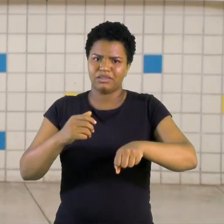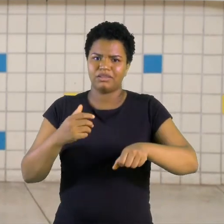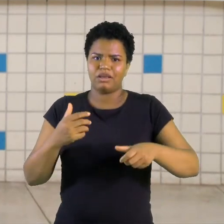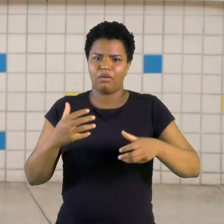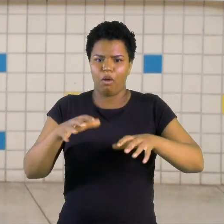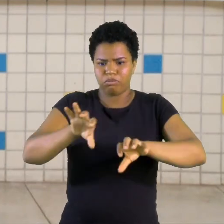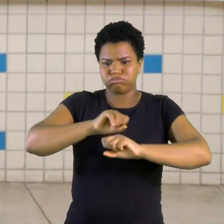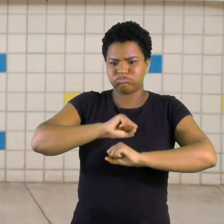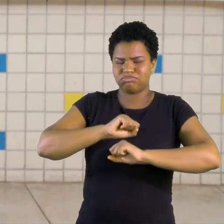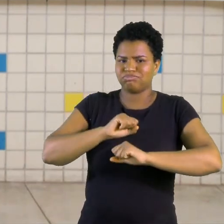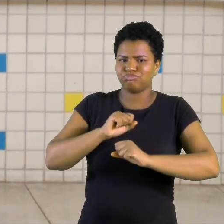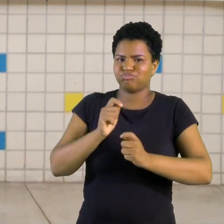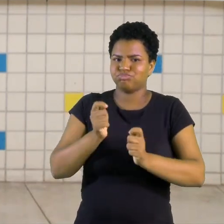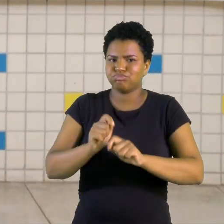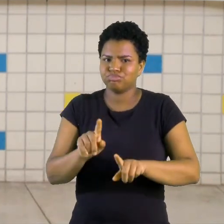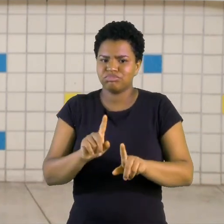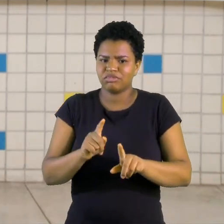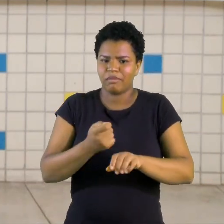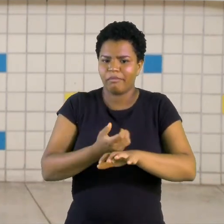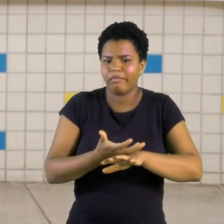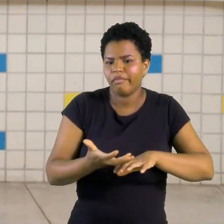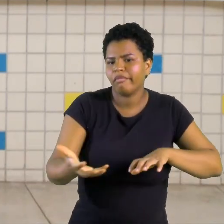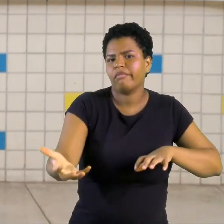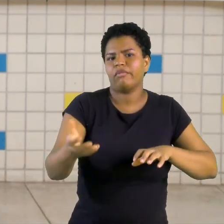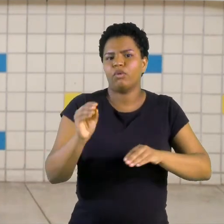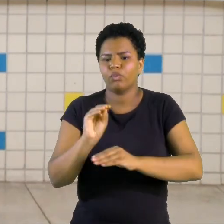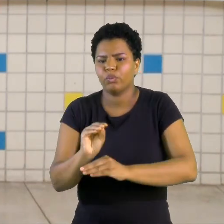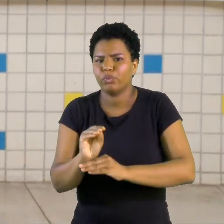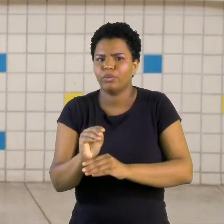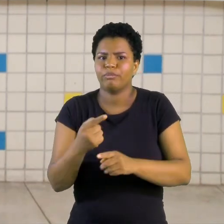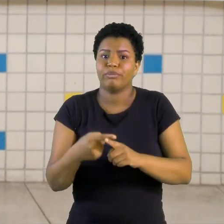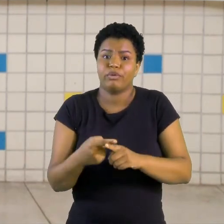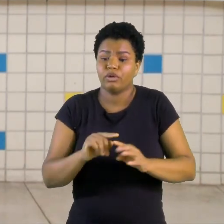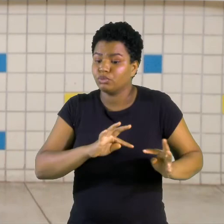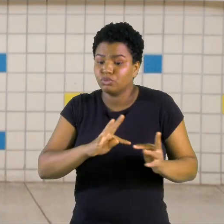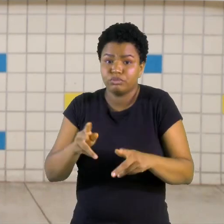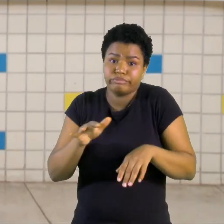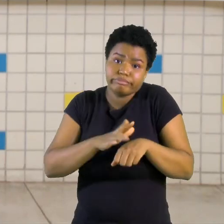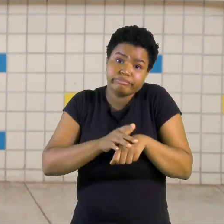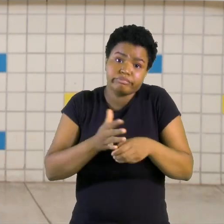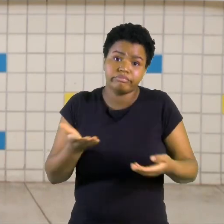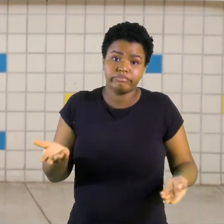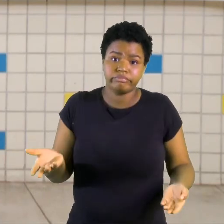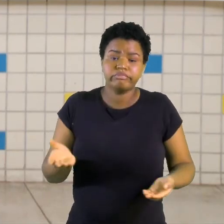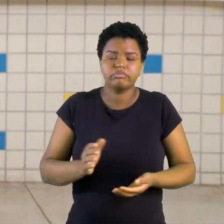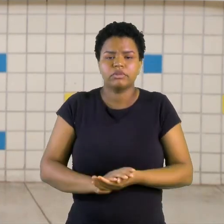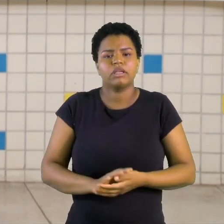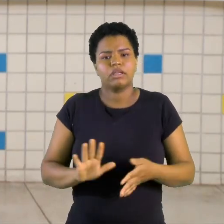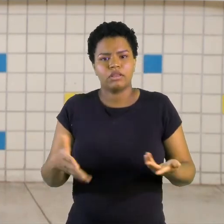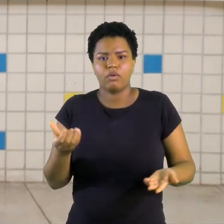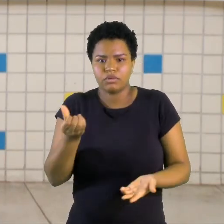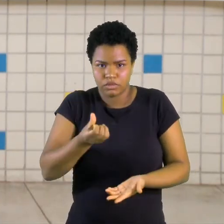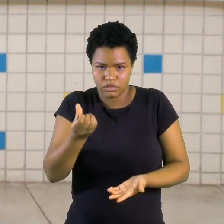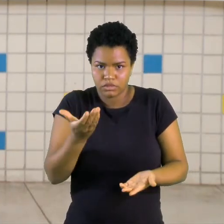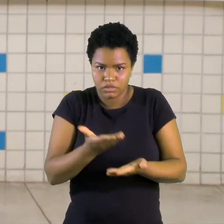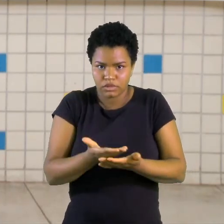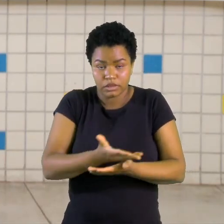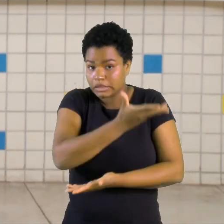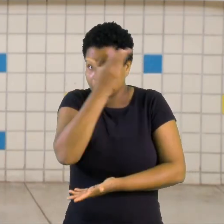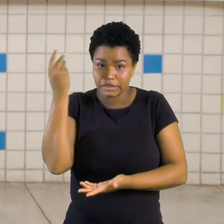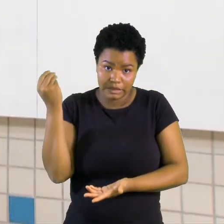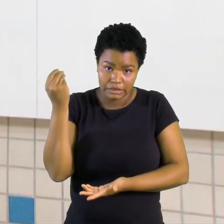como, plantar, manter as lavouras, porque todo mundo está infectado. Então, essa foi a nossa sexta aula. Não